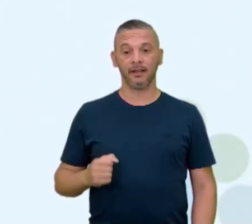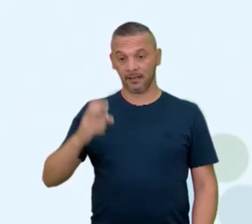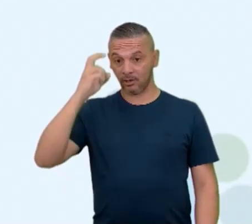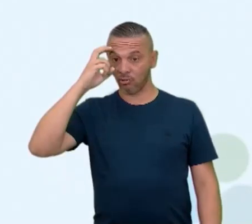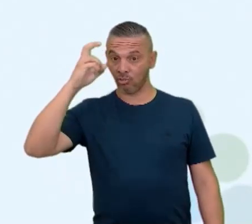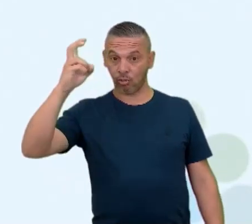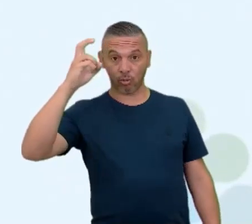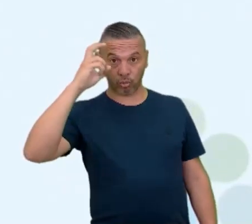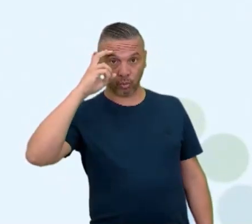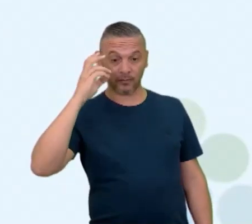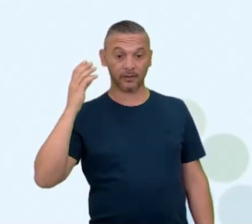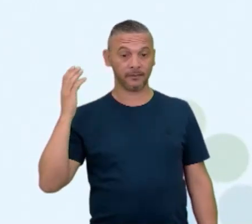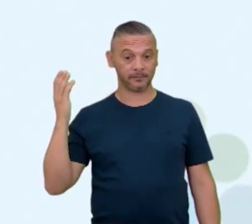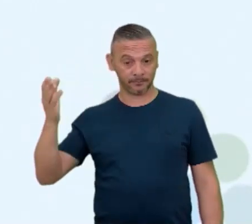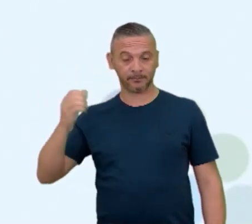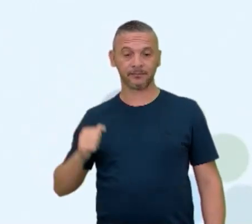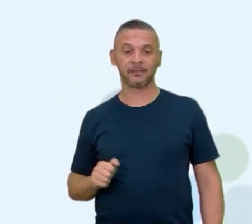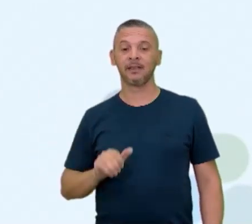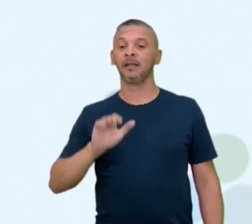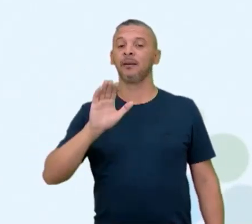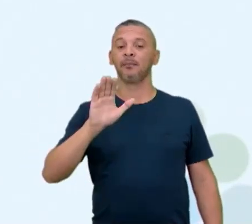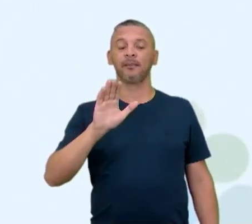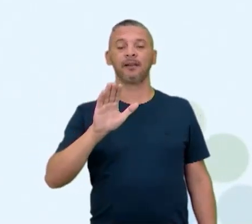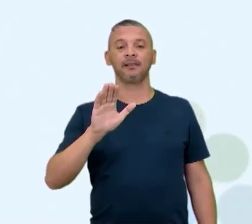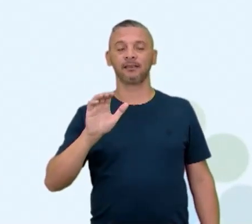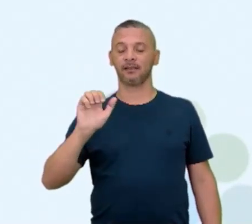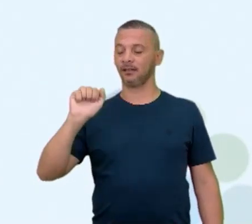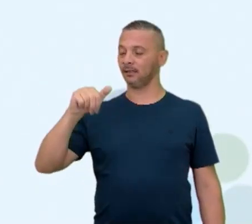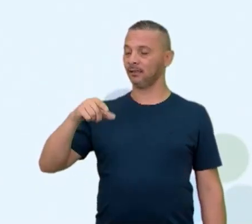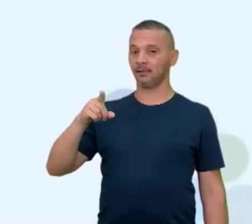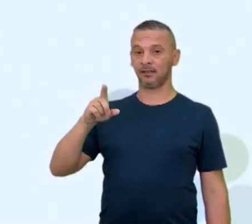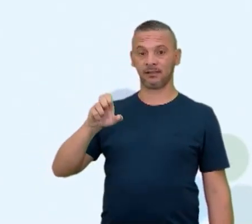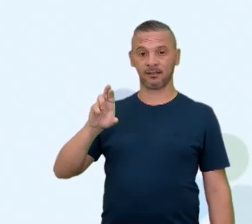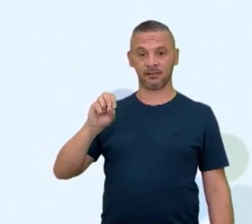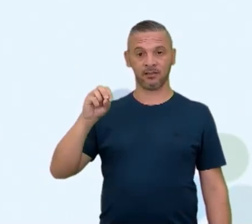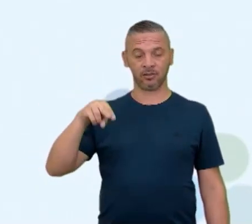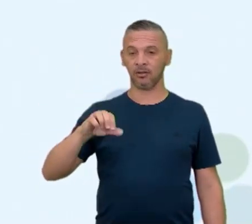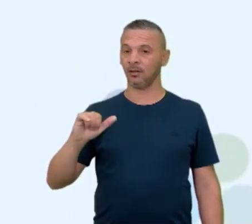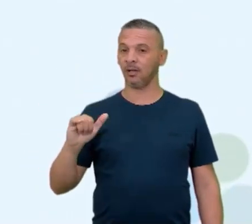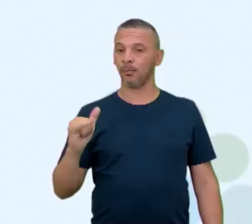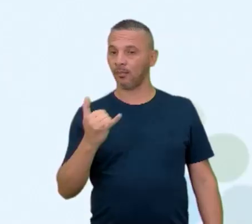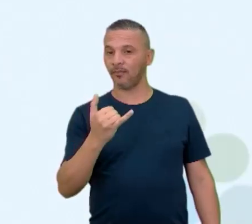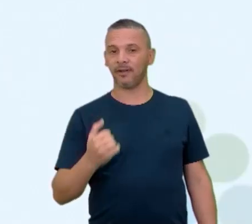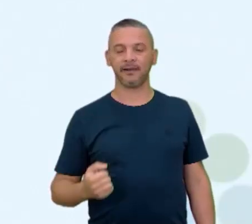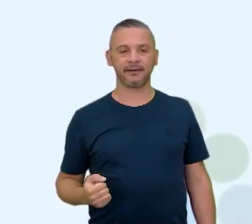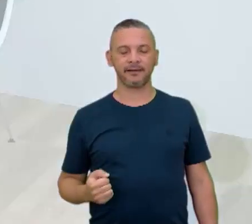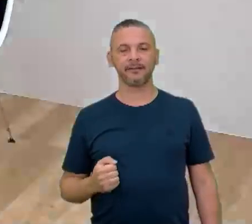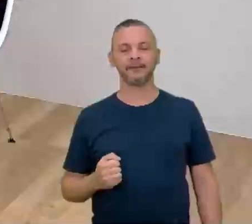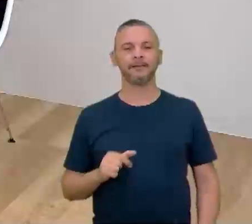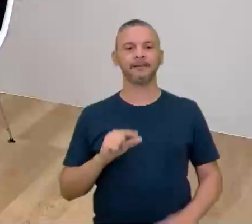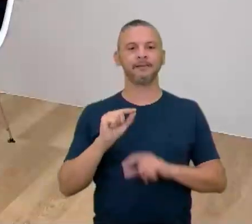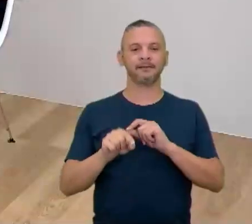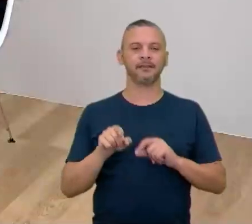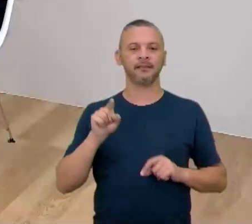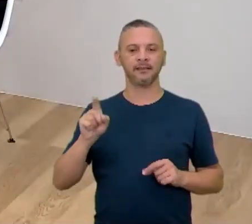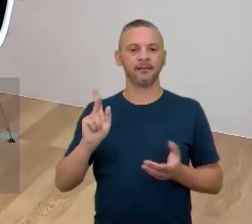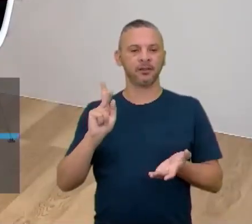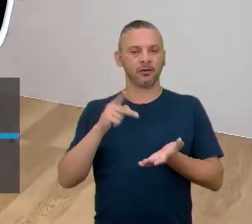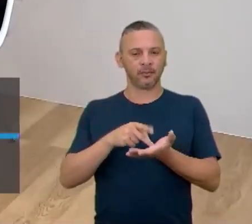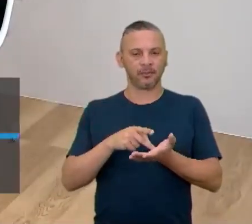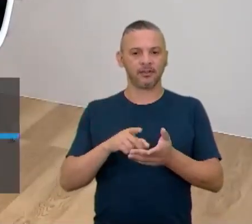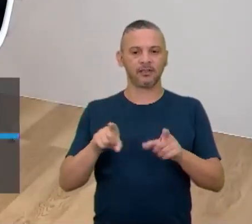Cultura em Movimento. Aliás, Anderson, deixa eu aproveitar aqui. Vou fazer de improviso, que aqui é raiz a